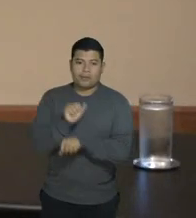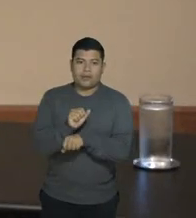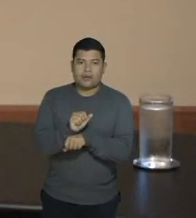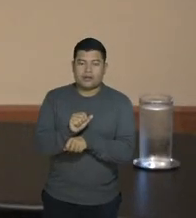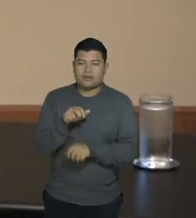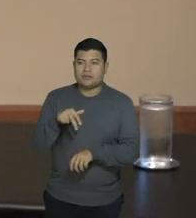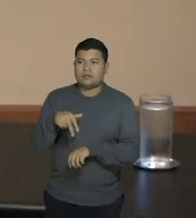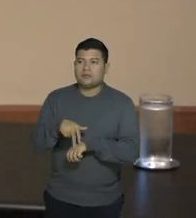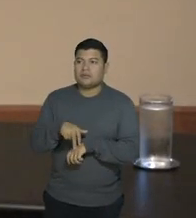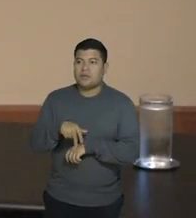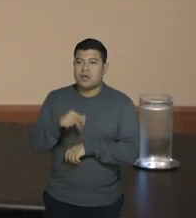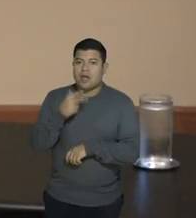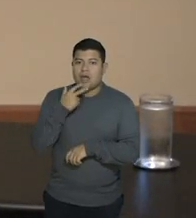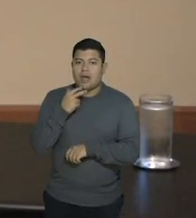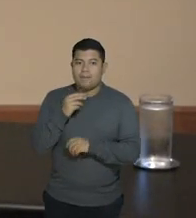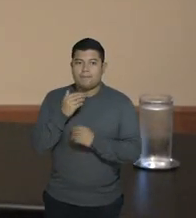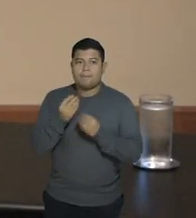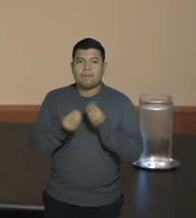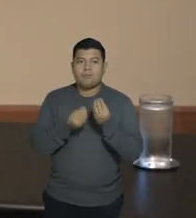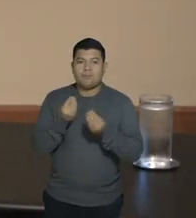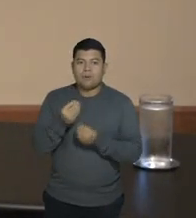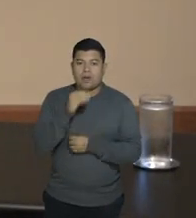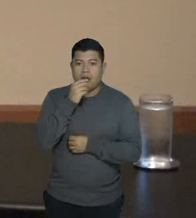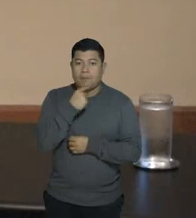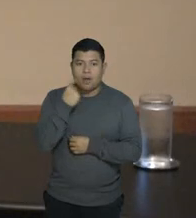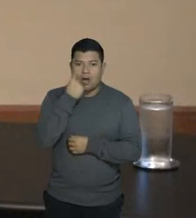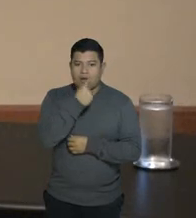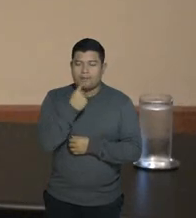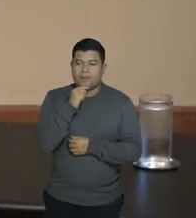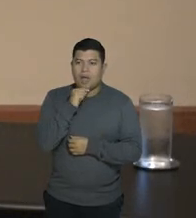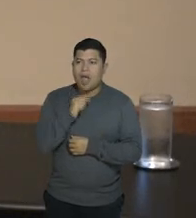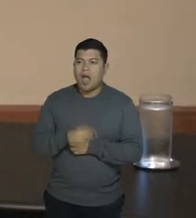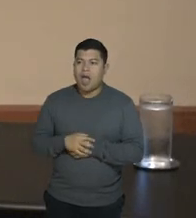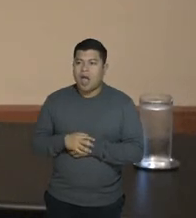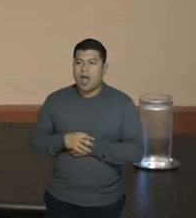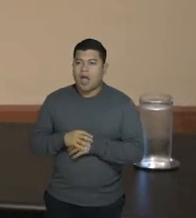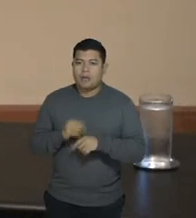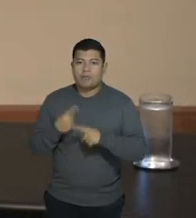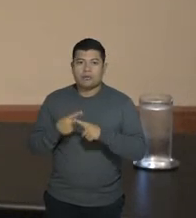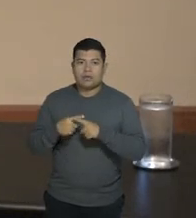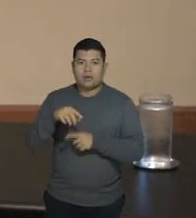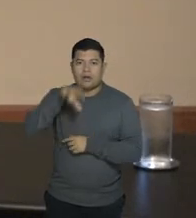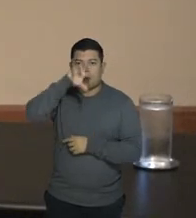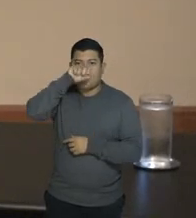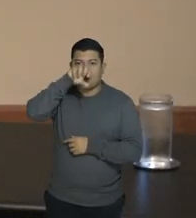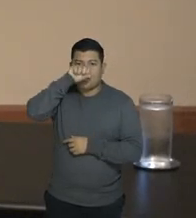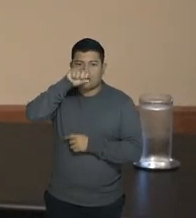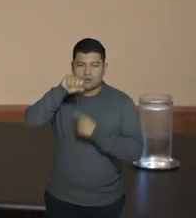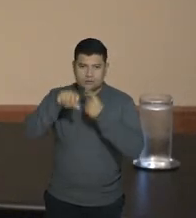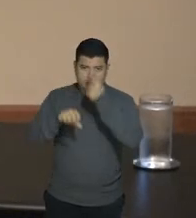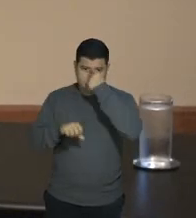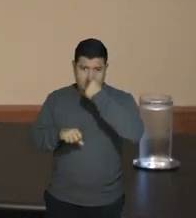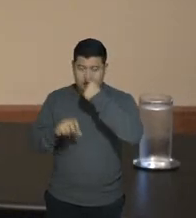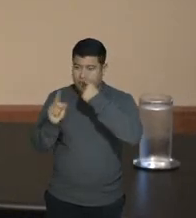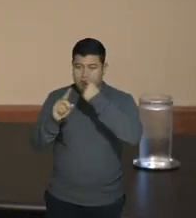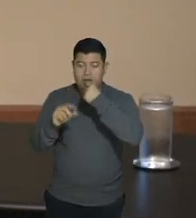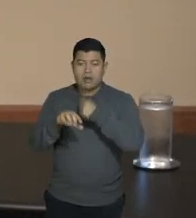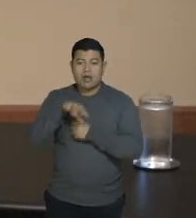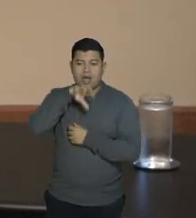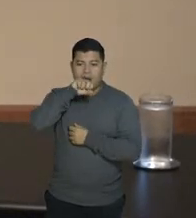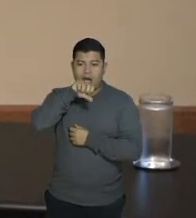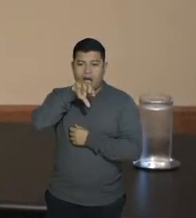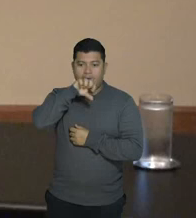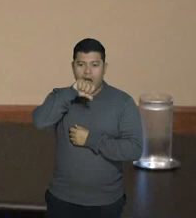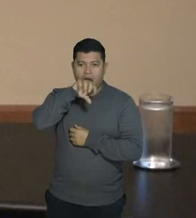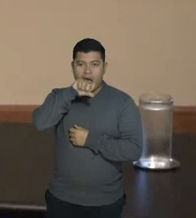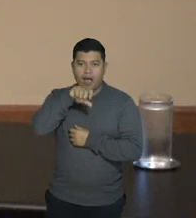Boca aberta. Porque a minha respiração não está no nariz, ela está na boca. E isso traz uma série de questões e tem uma série